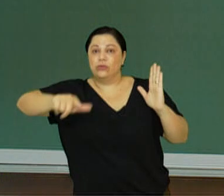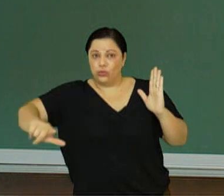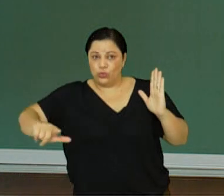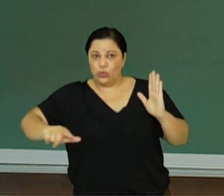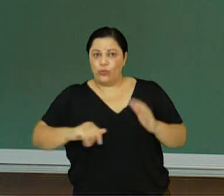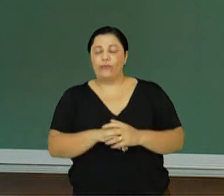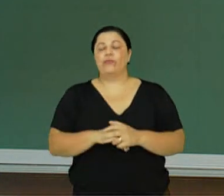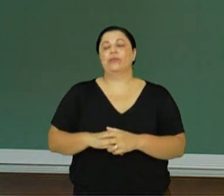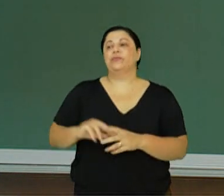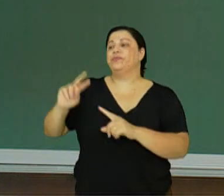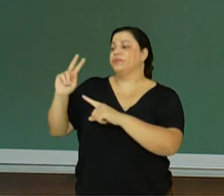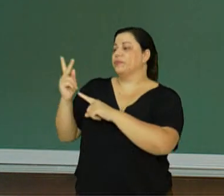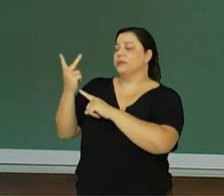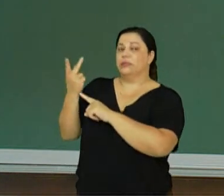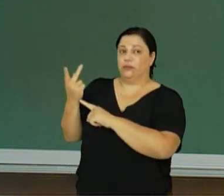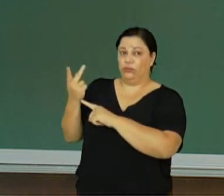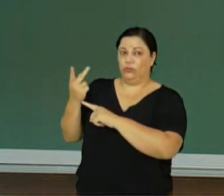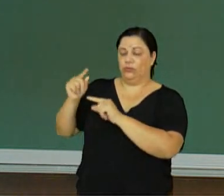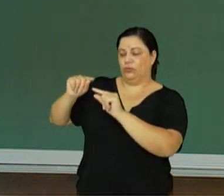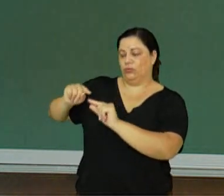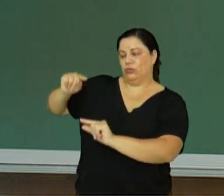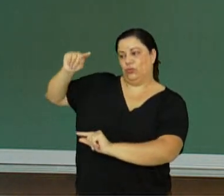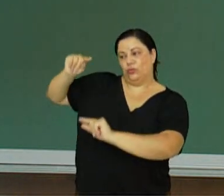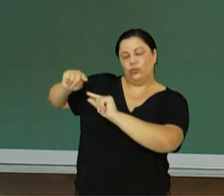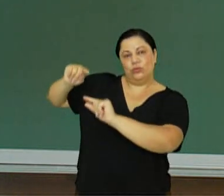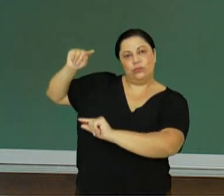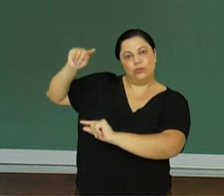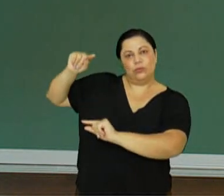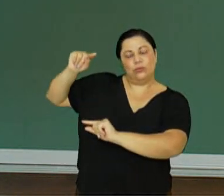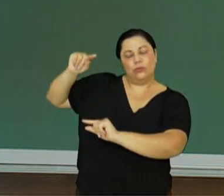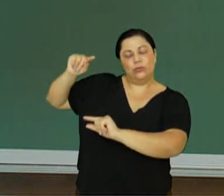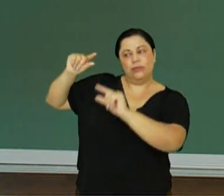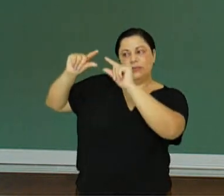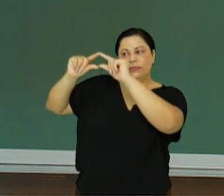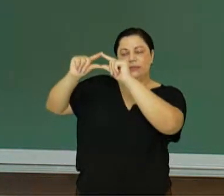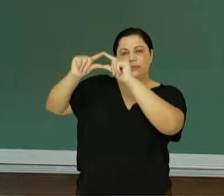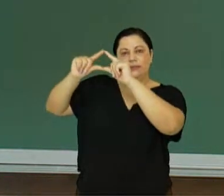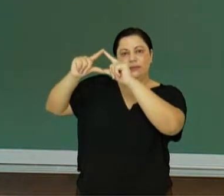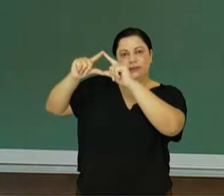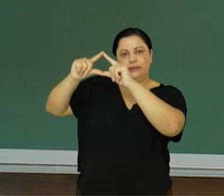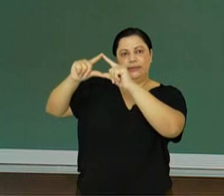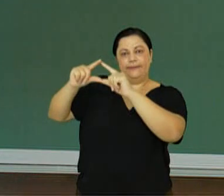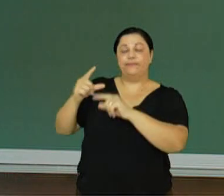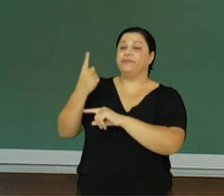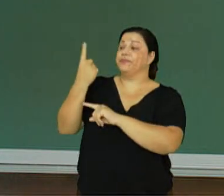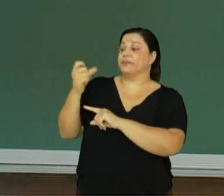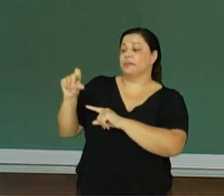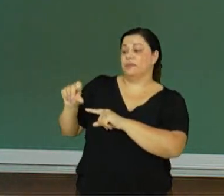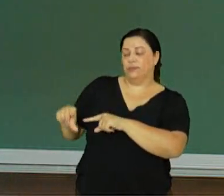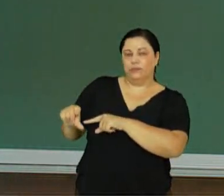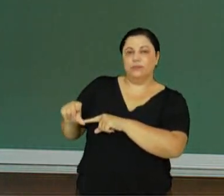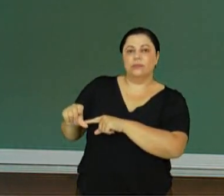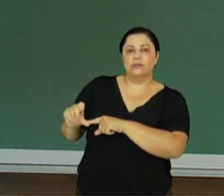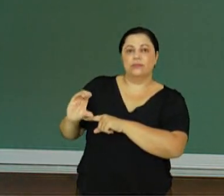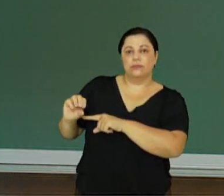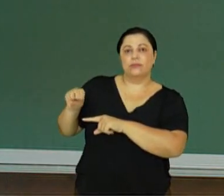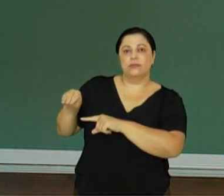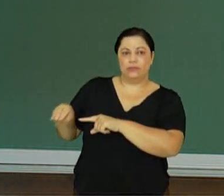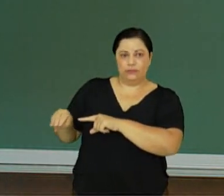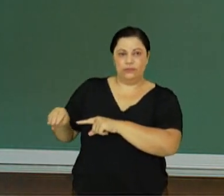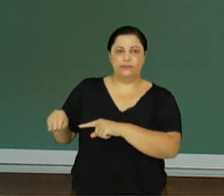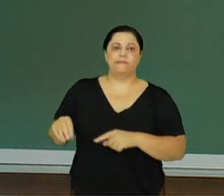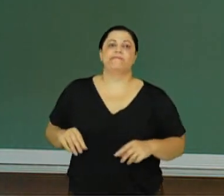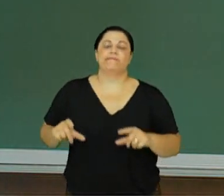altura daqui até o vértice da nossa pirâmide é 19 centímetros.